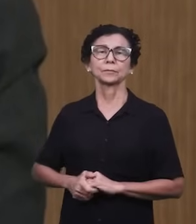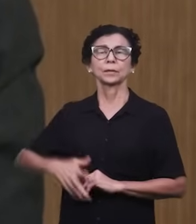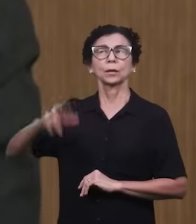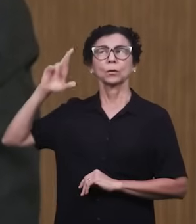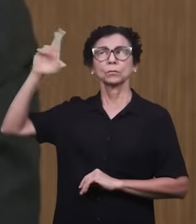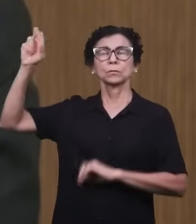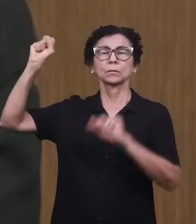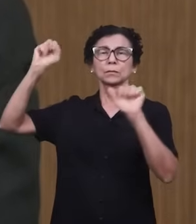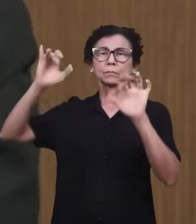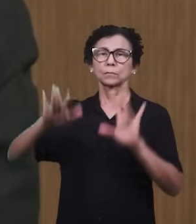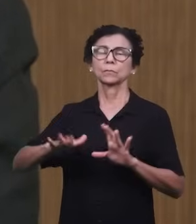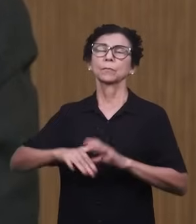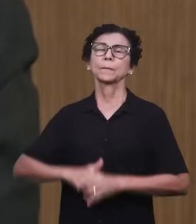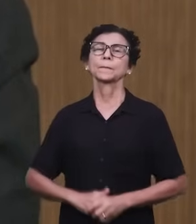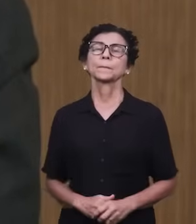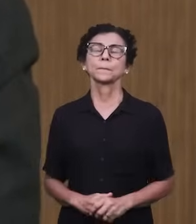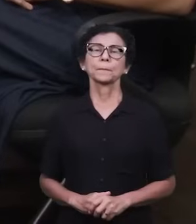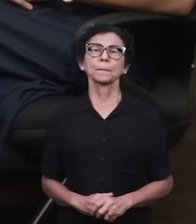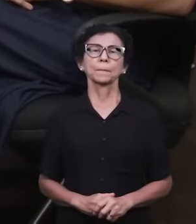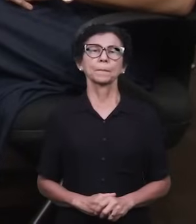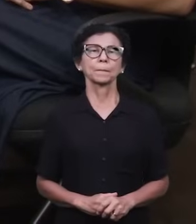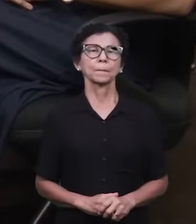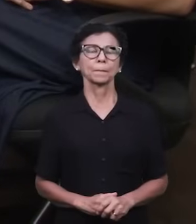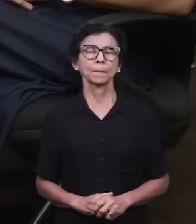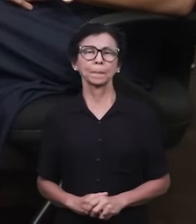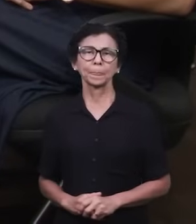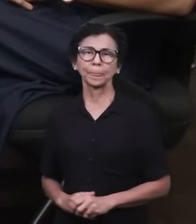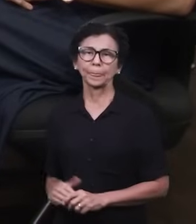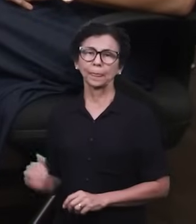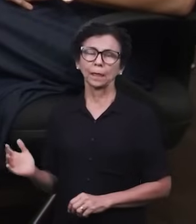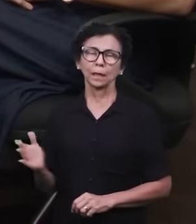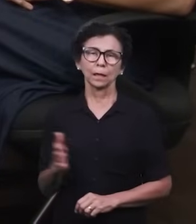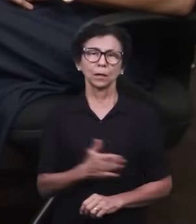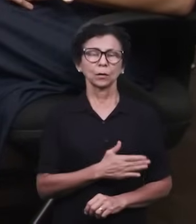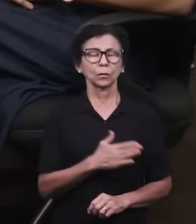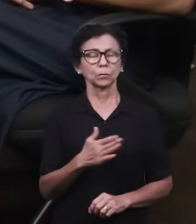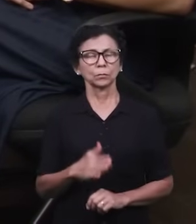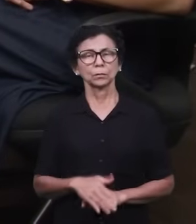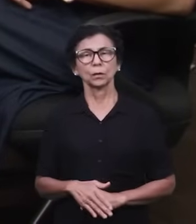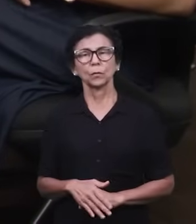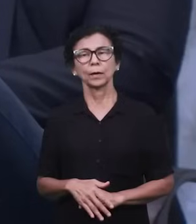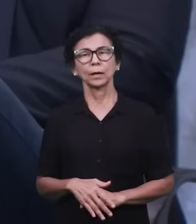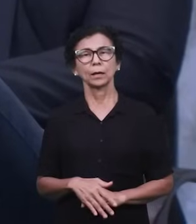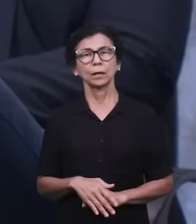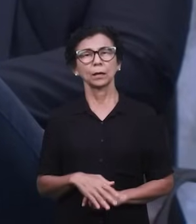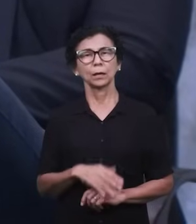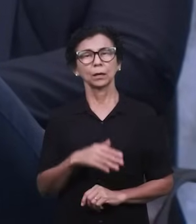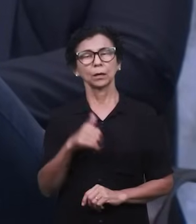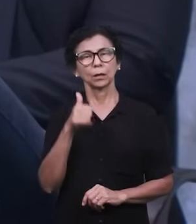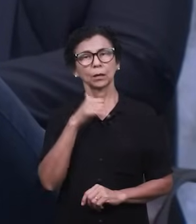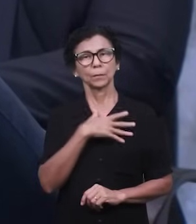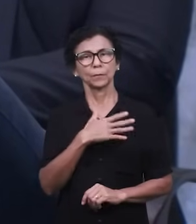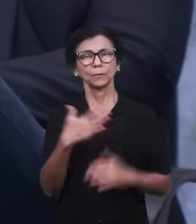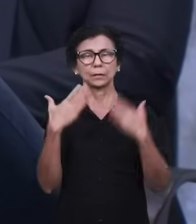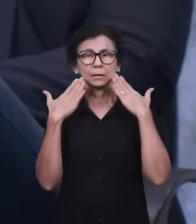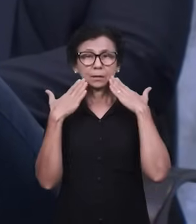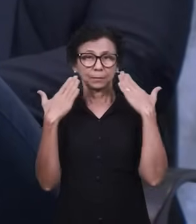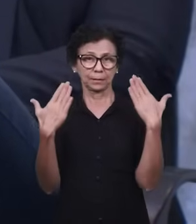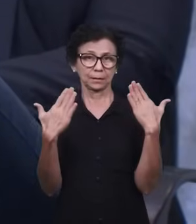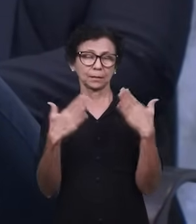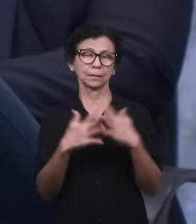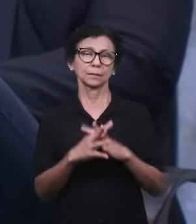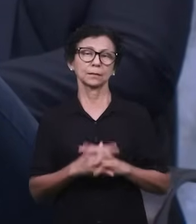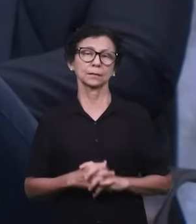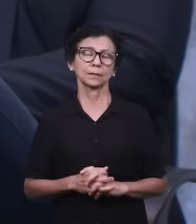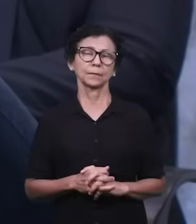nome do Senhor ser glorificado nisso tudo. E todo o trabalho musical que é feito, nós que somos servos de Deus, todo o